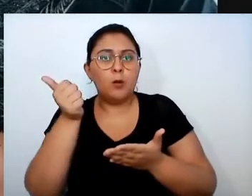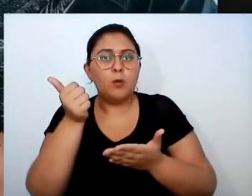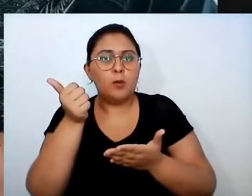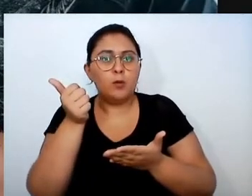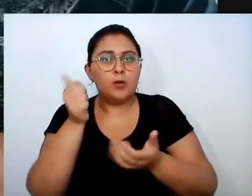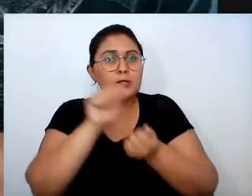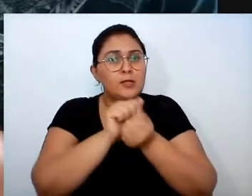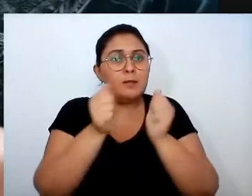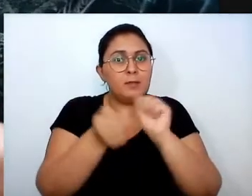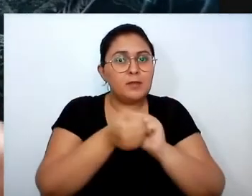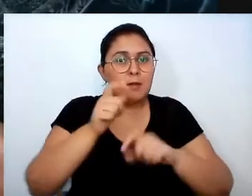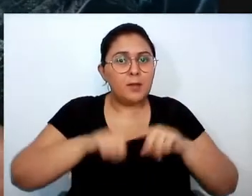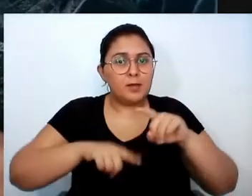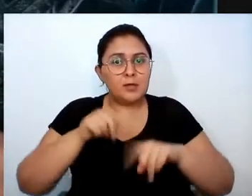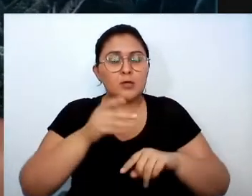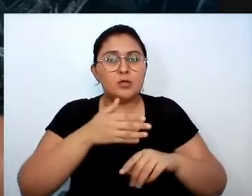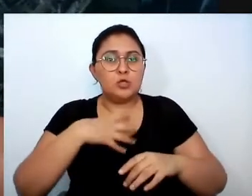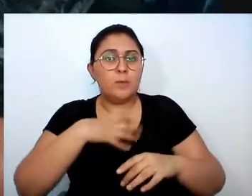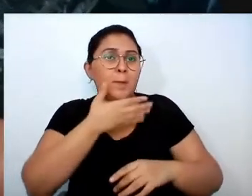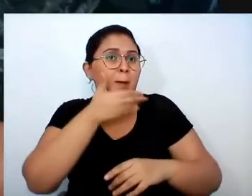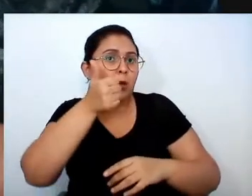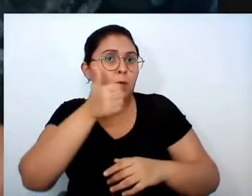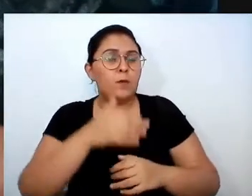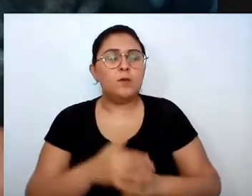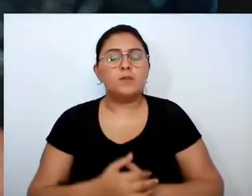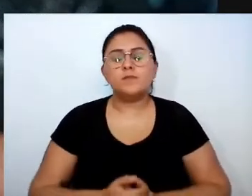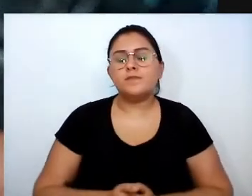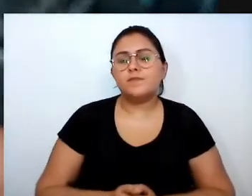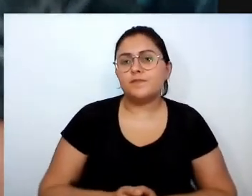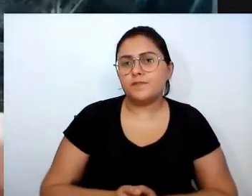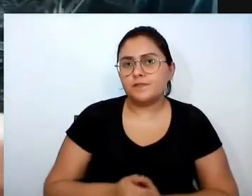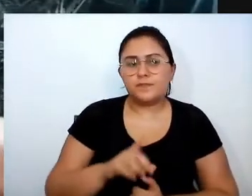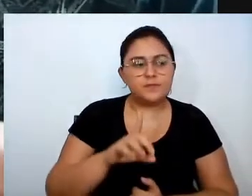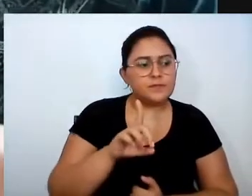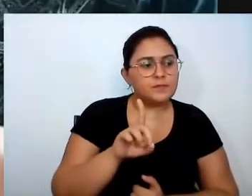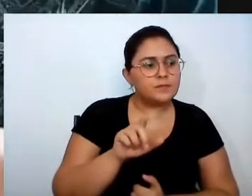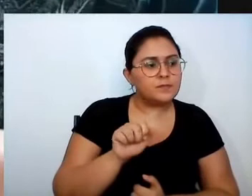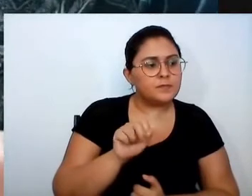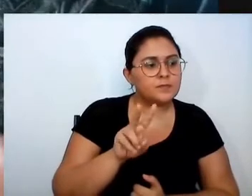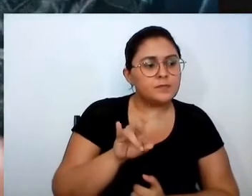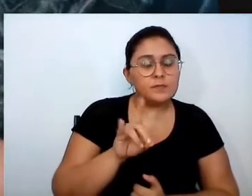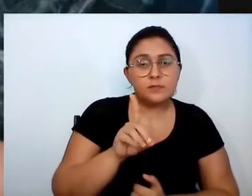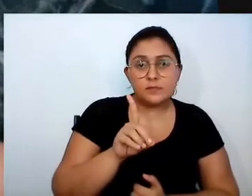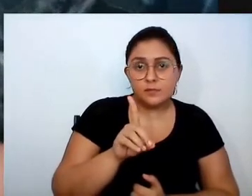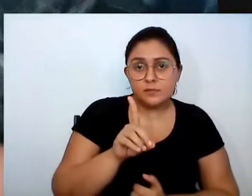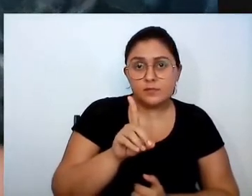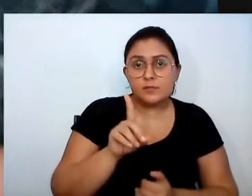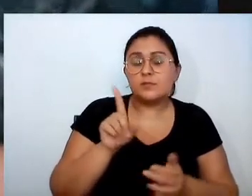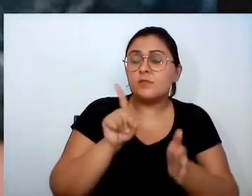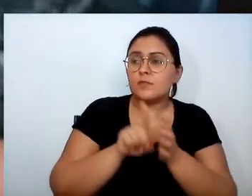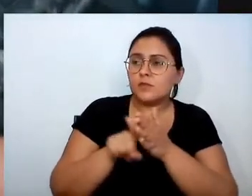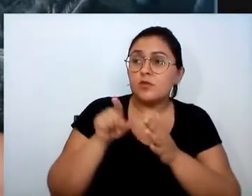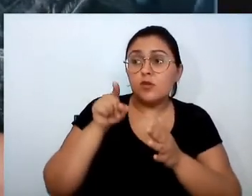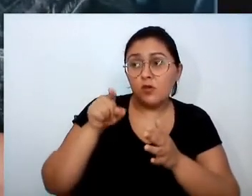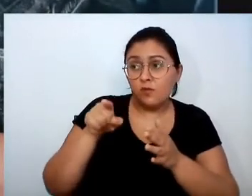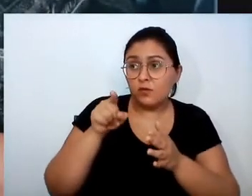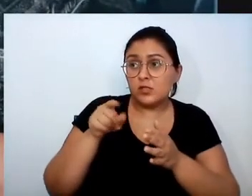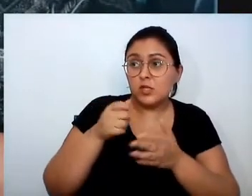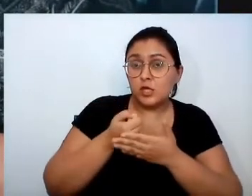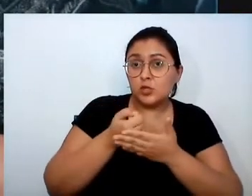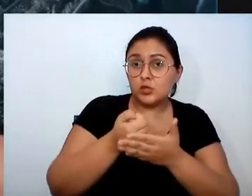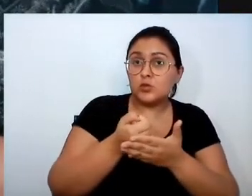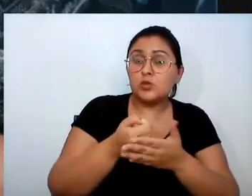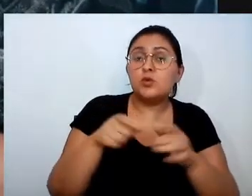próximo possível, o melhor possível. Sim, sim, entendi. Então, José, você também já assessorou